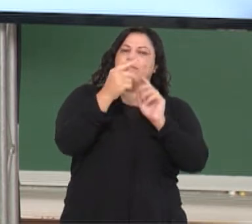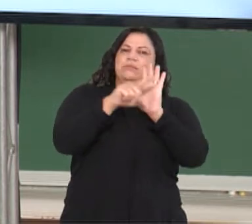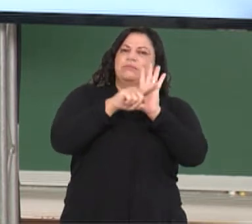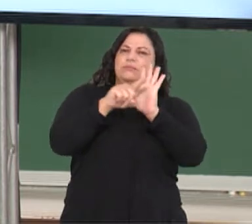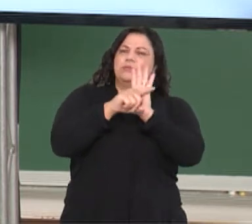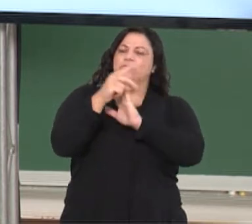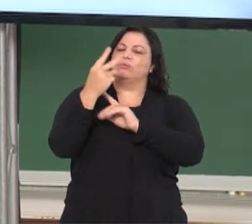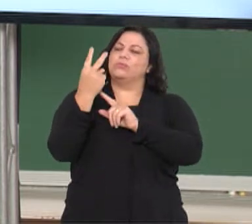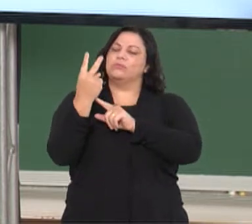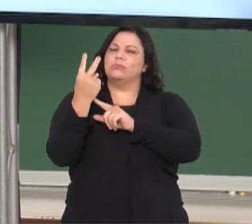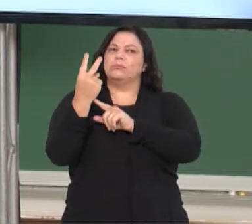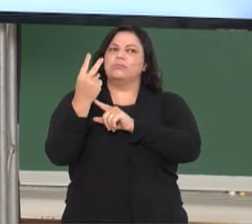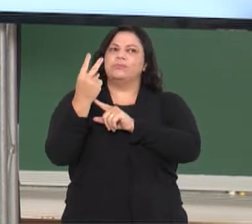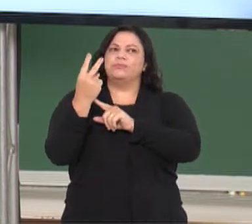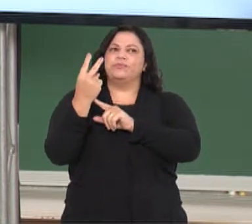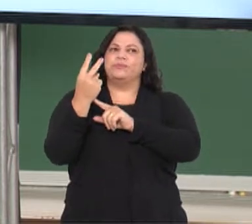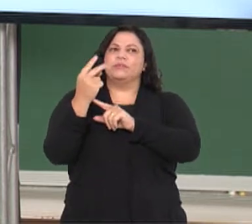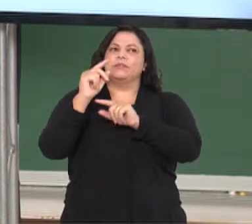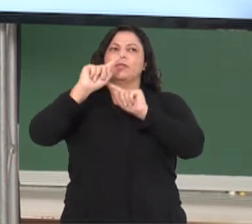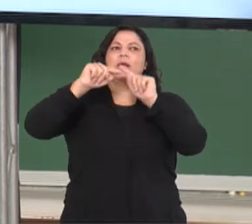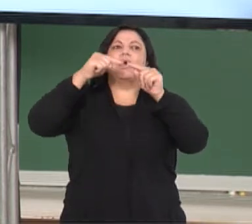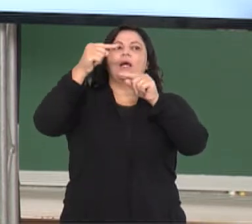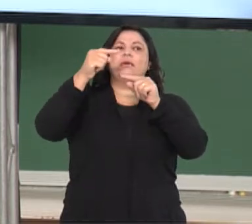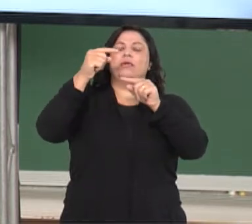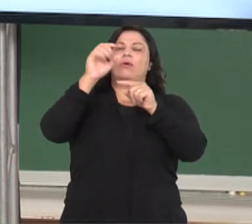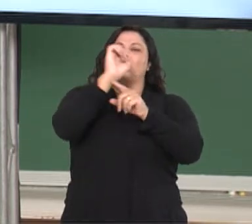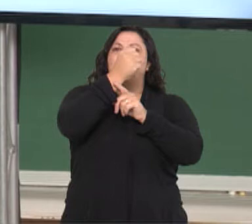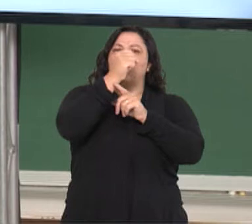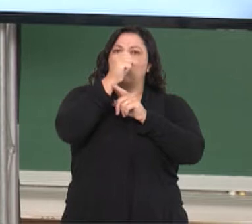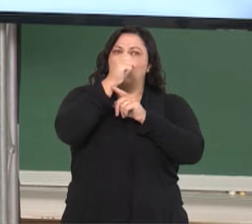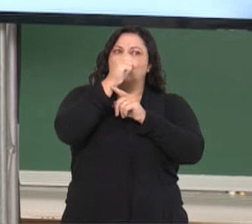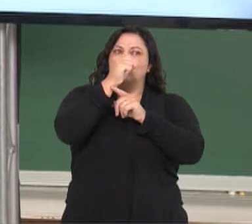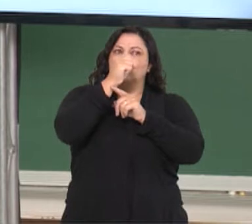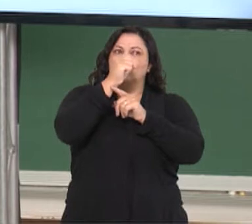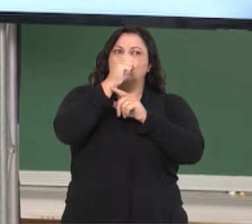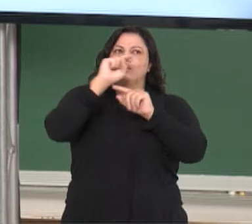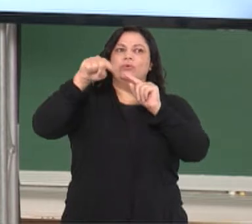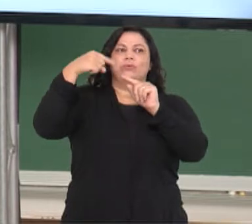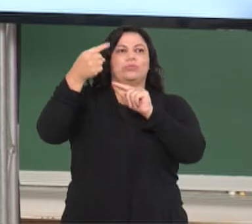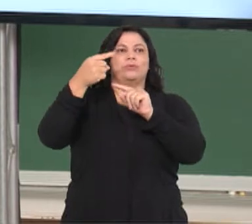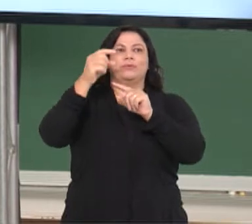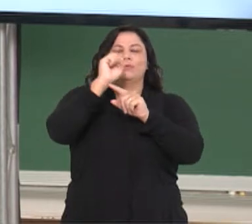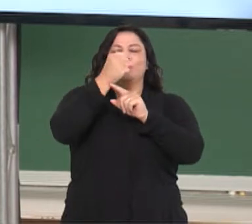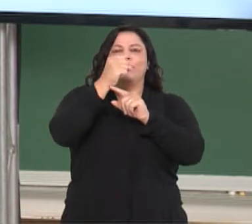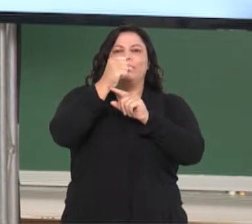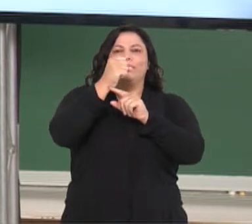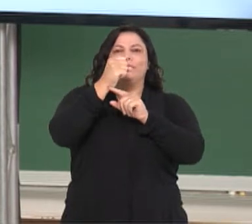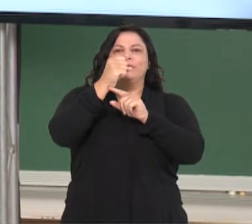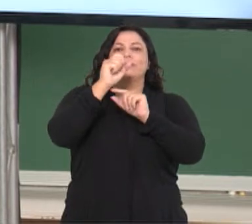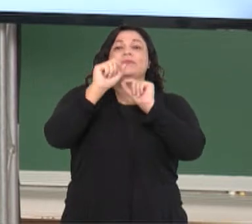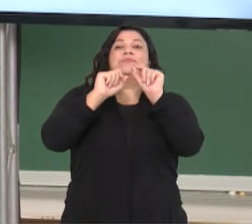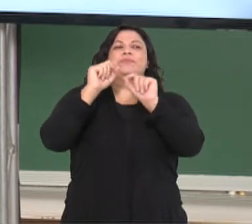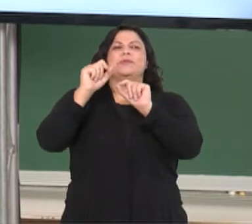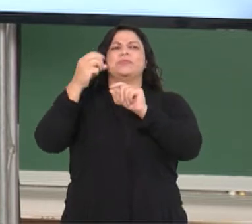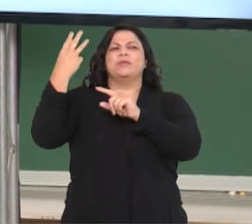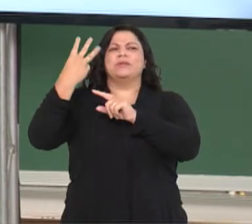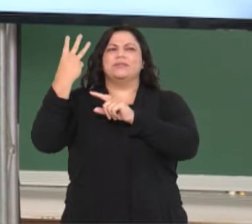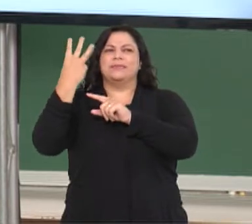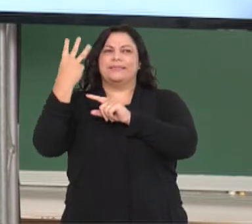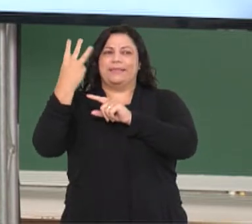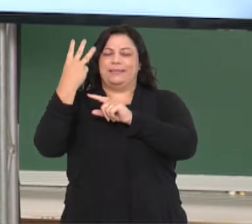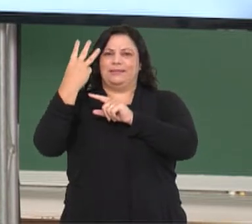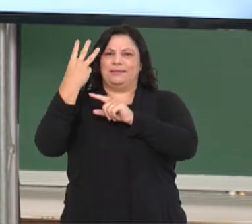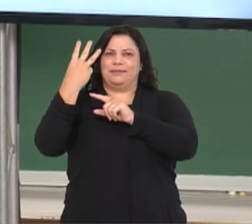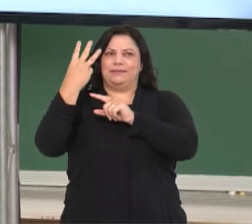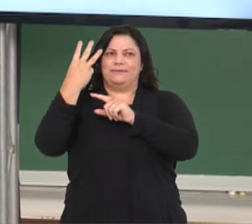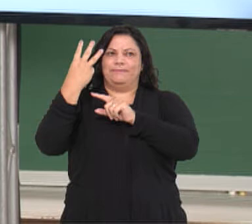à quinta. Aqui tem coeficiente 8 e negativo 3, com a variável x de expoente 3. X ao cubo aqui, x ao cubo